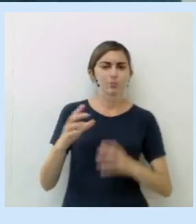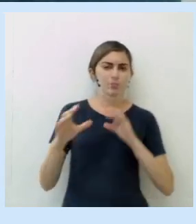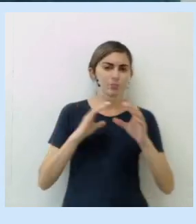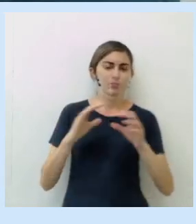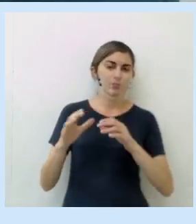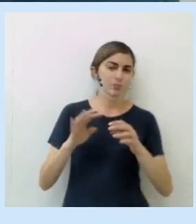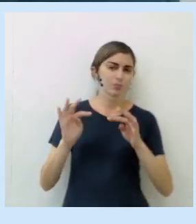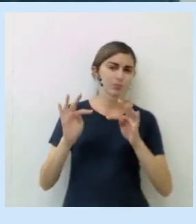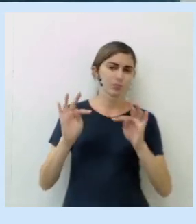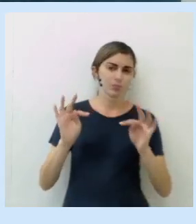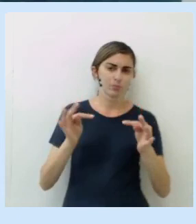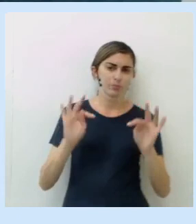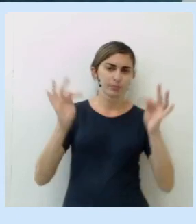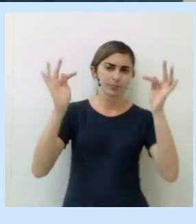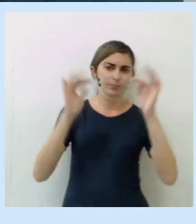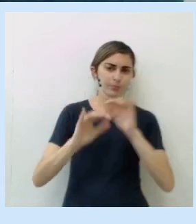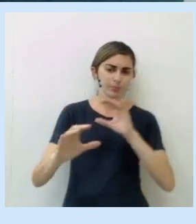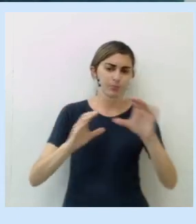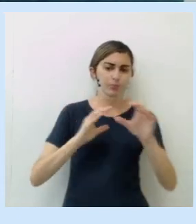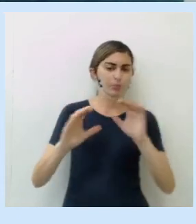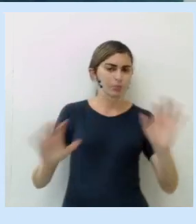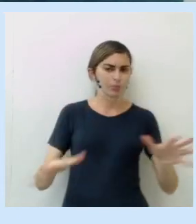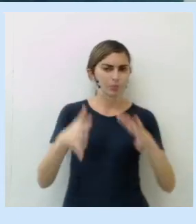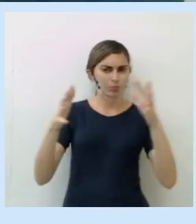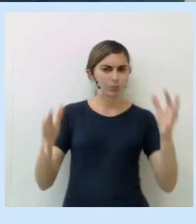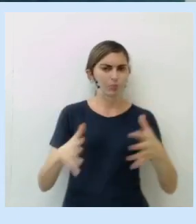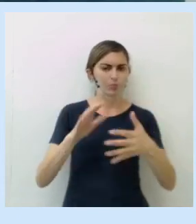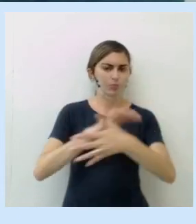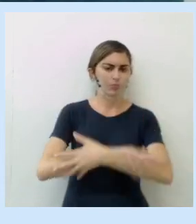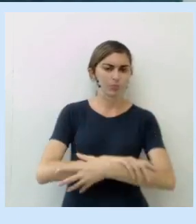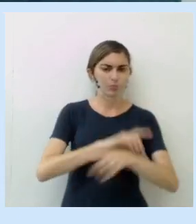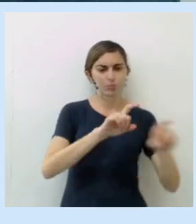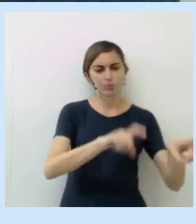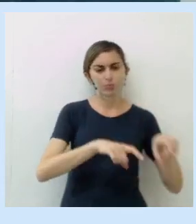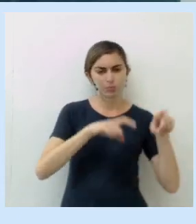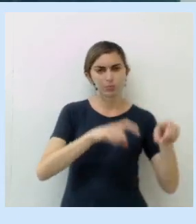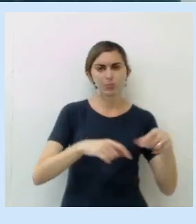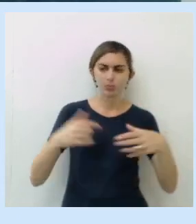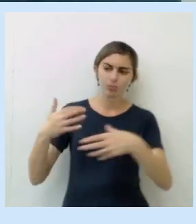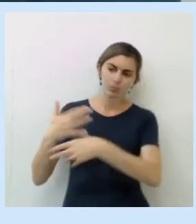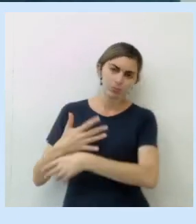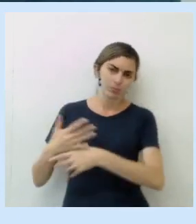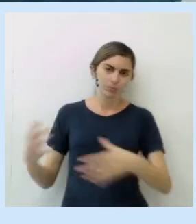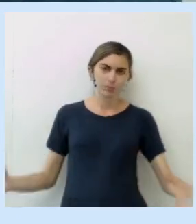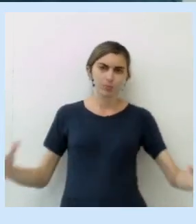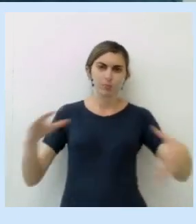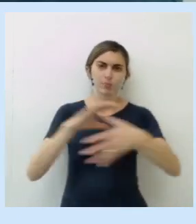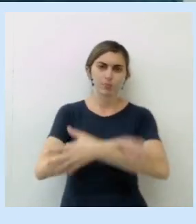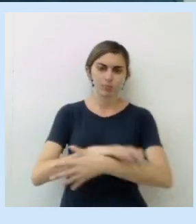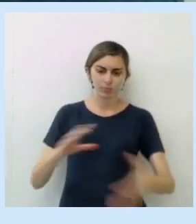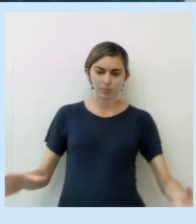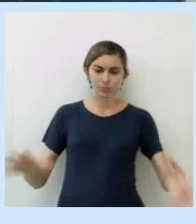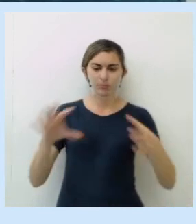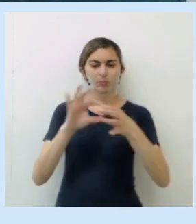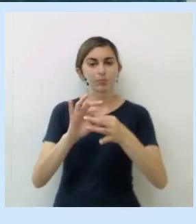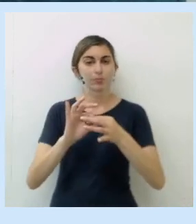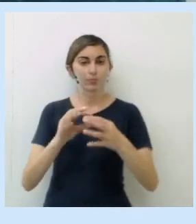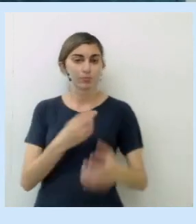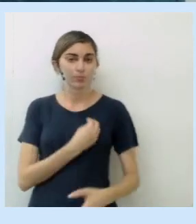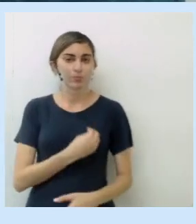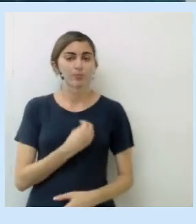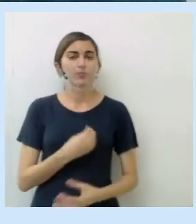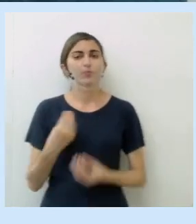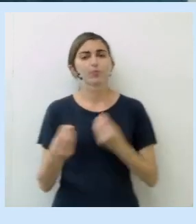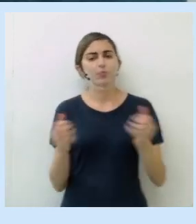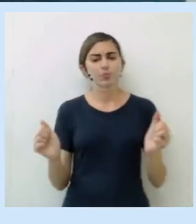telecomunicações contribuindo para a forte integração entre o campo e a cidade. A cidade e o campo, elas vivem assim,